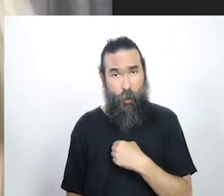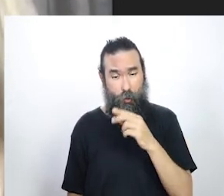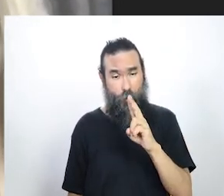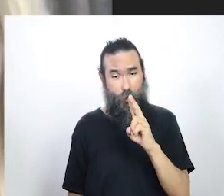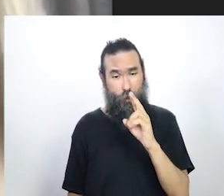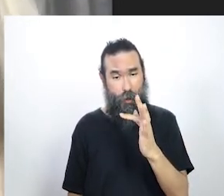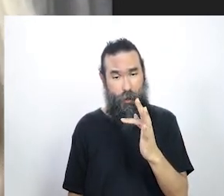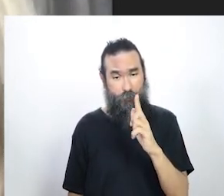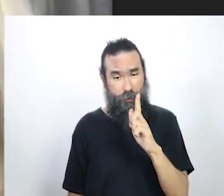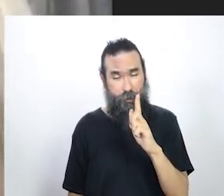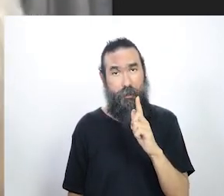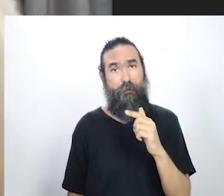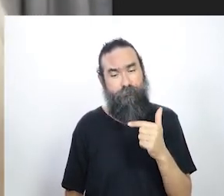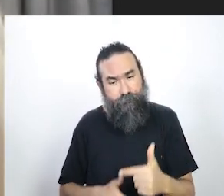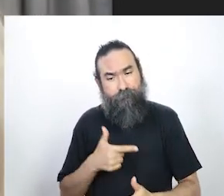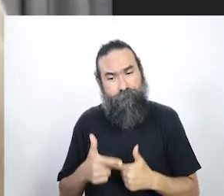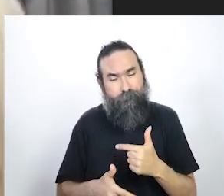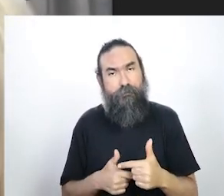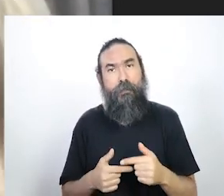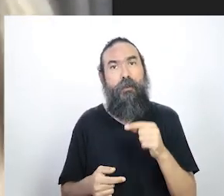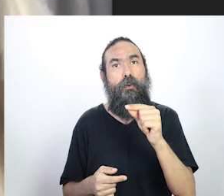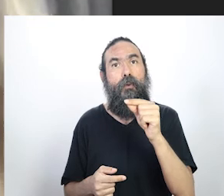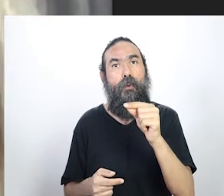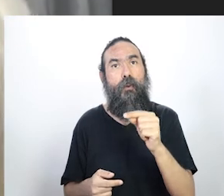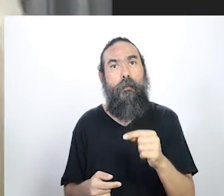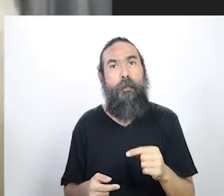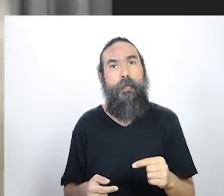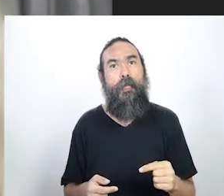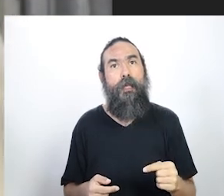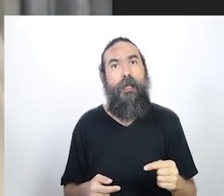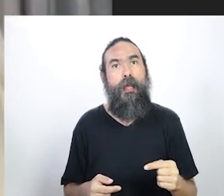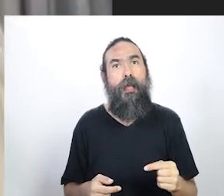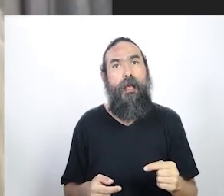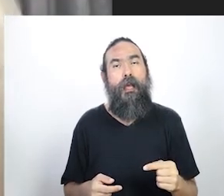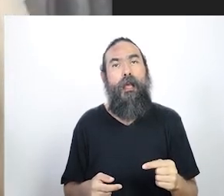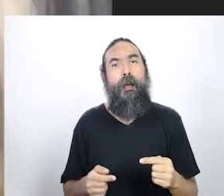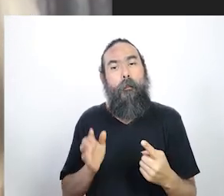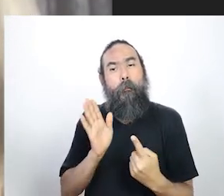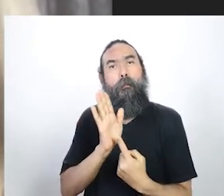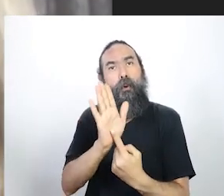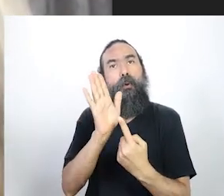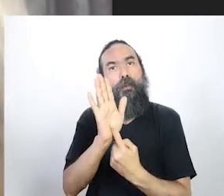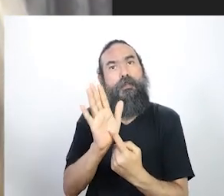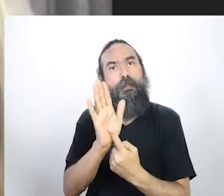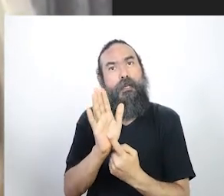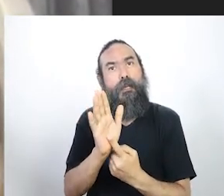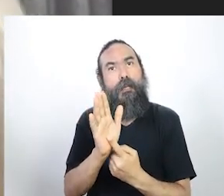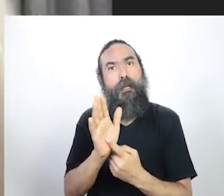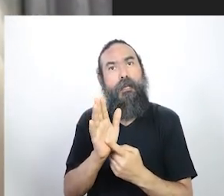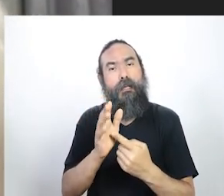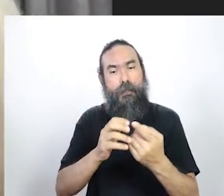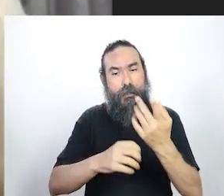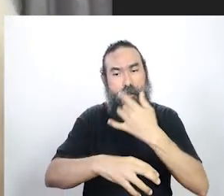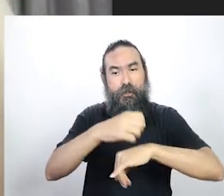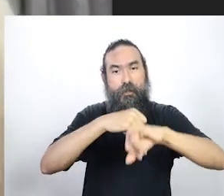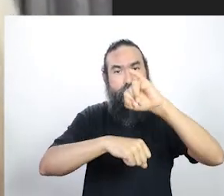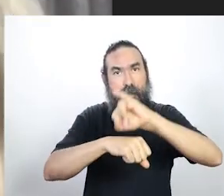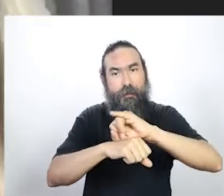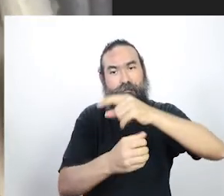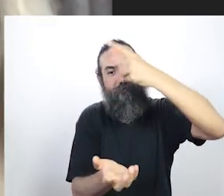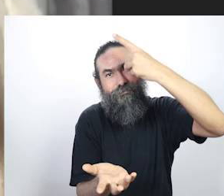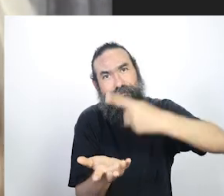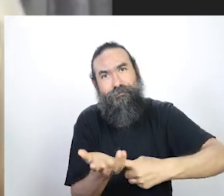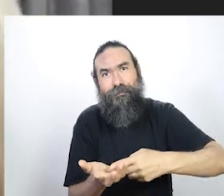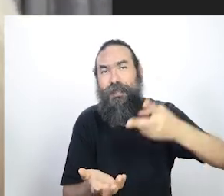UFG, começamos a desenvolver repositórios digitais, Marise, porque a gente pensa que a gente precisa dar também,